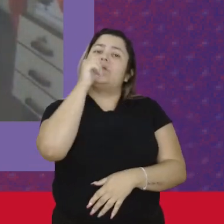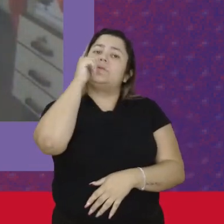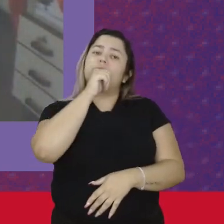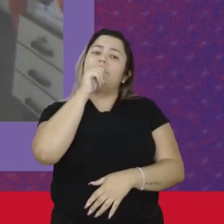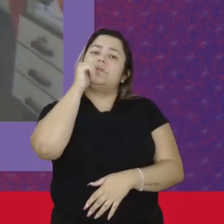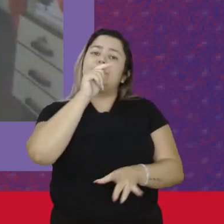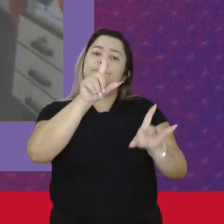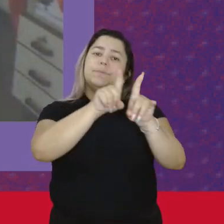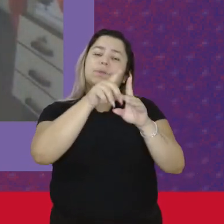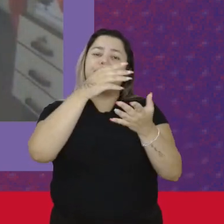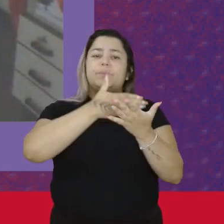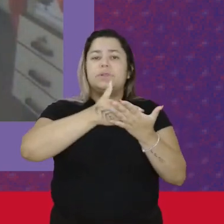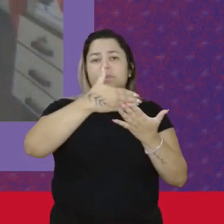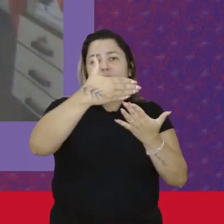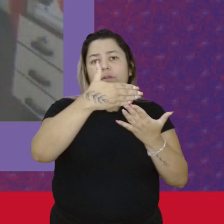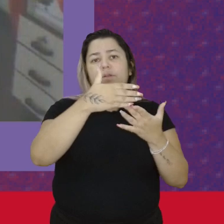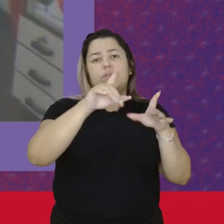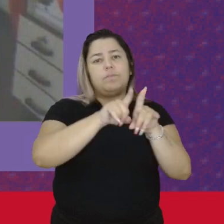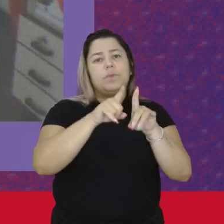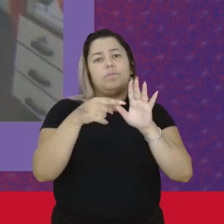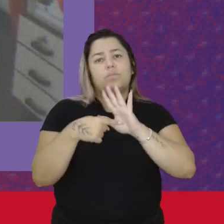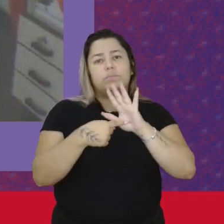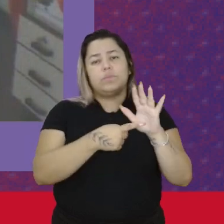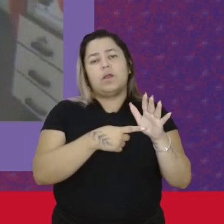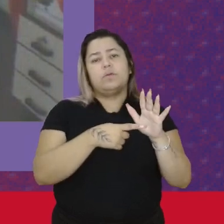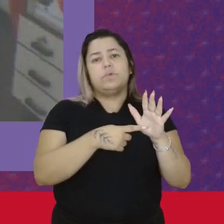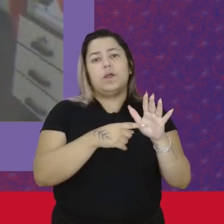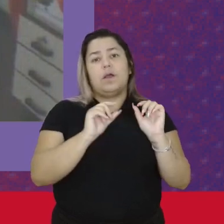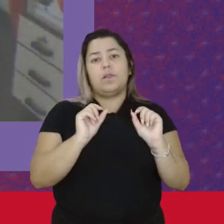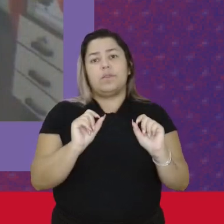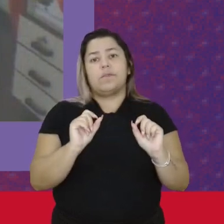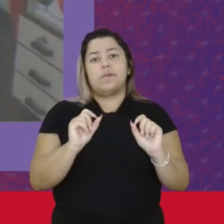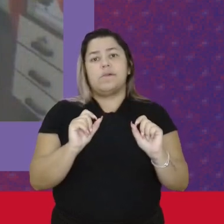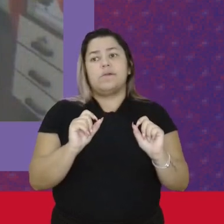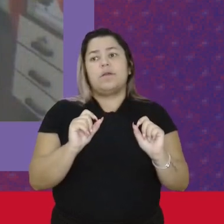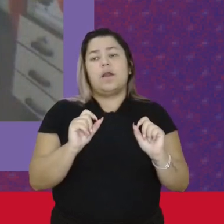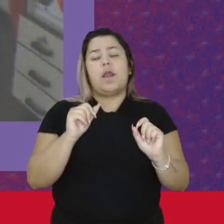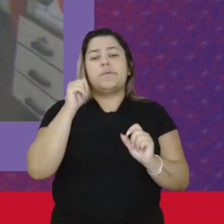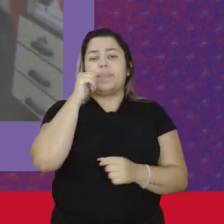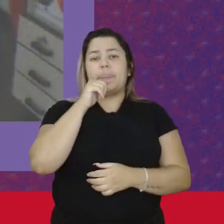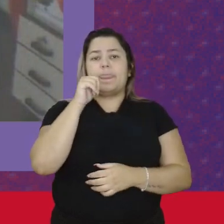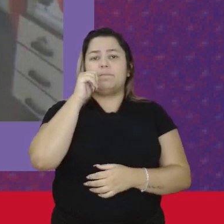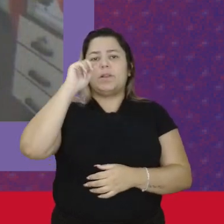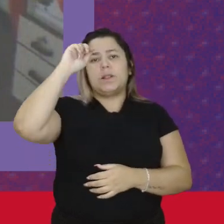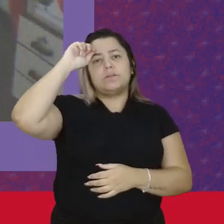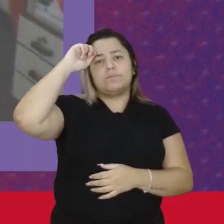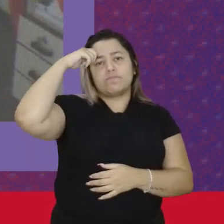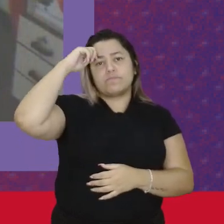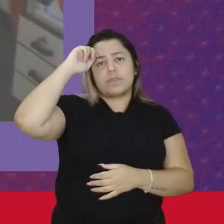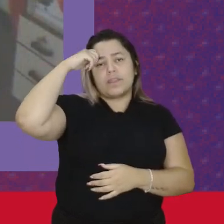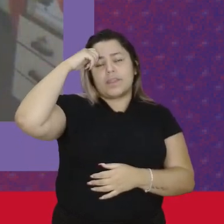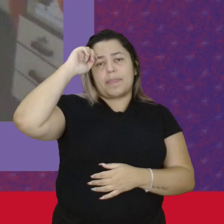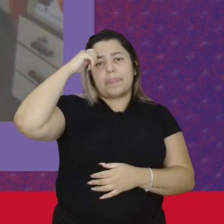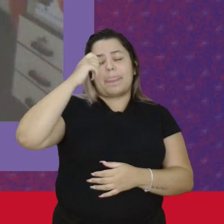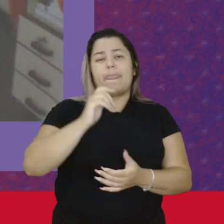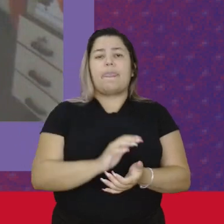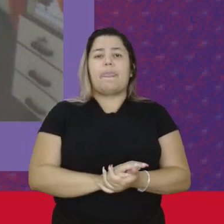que começaram a trazer essas questões. Por isso, para mim, as mulheres negras